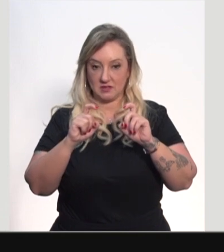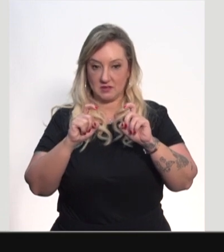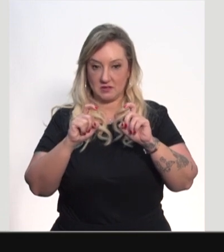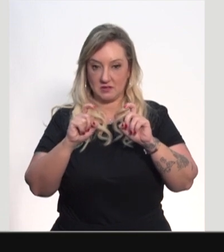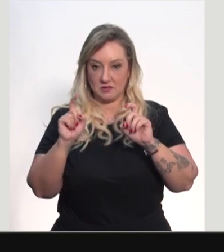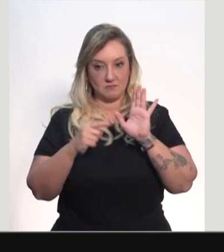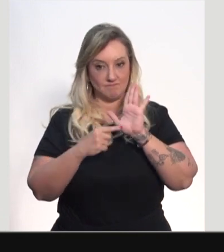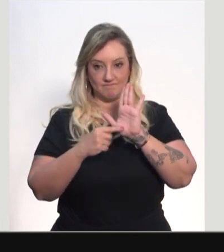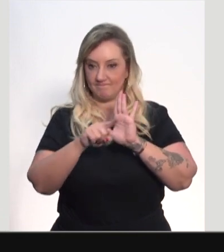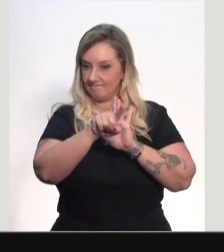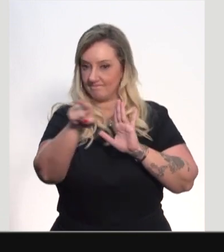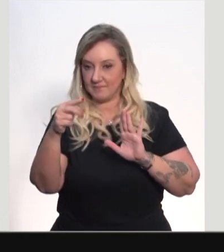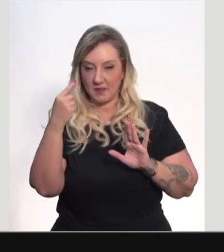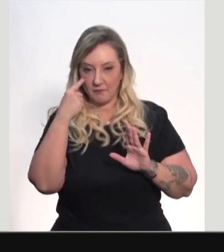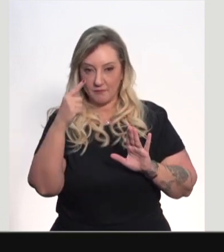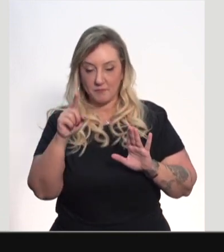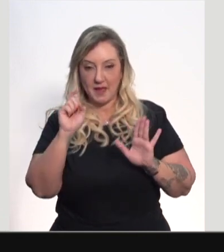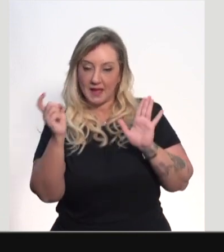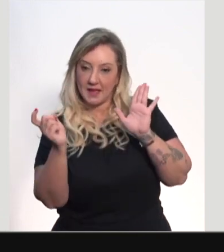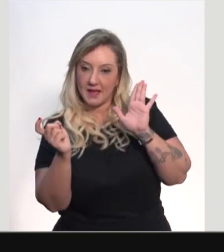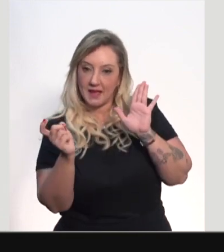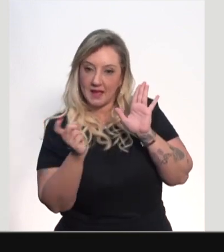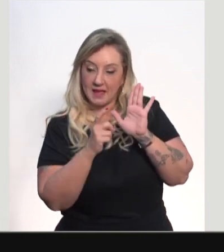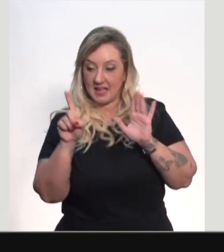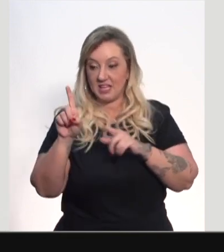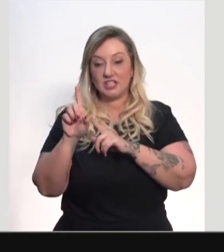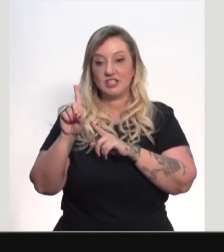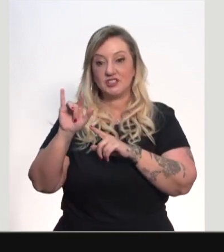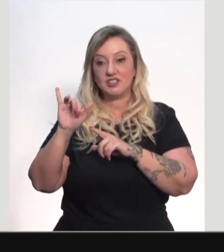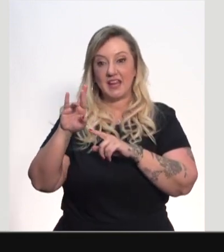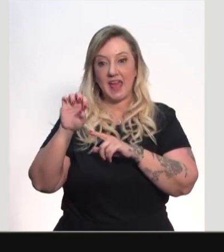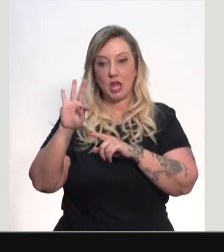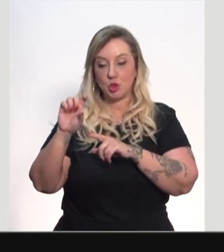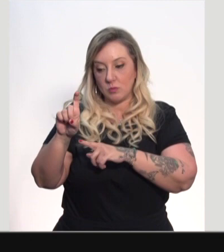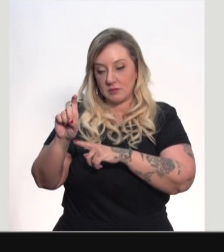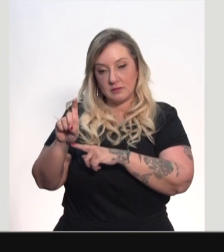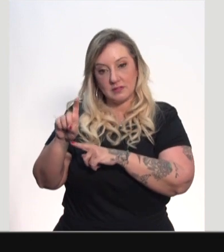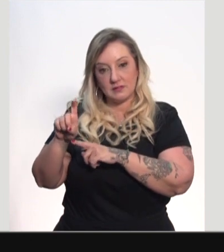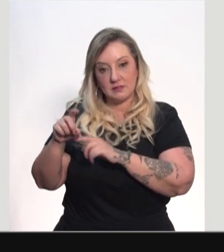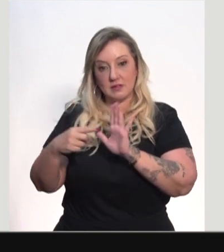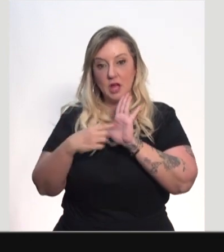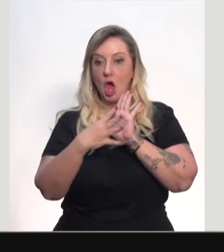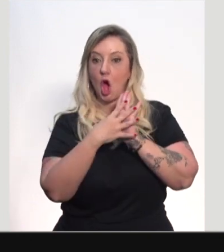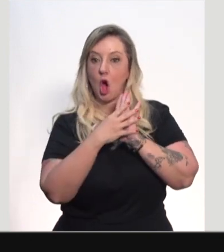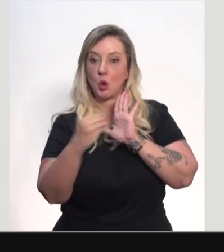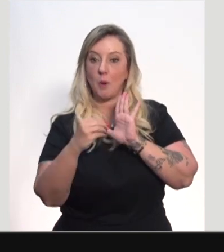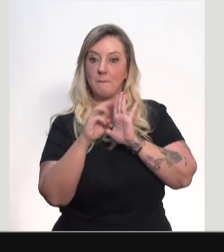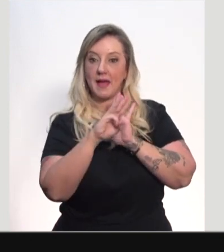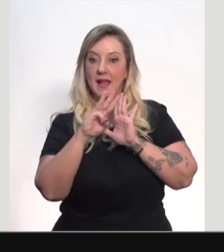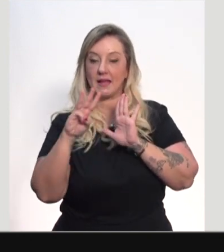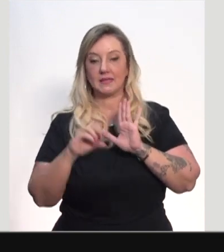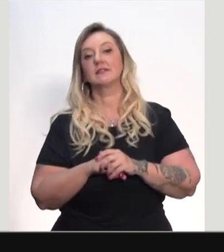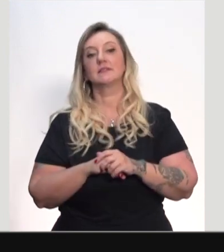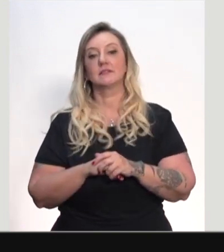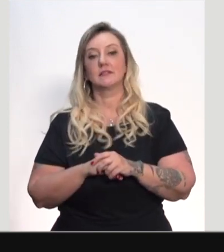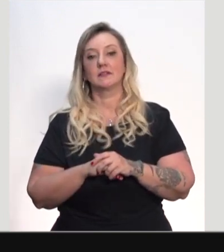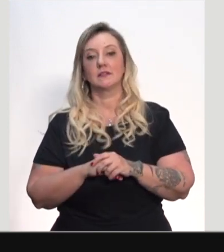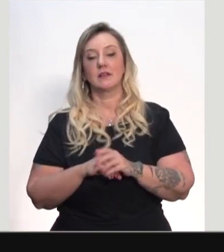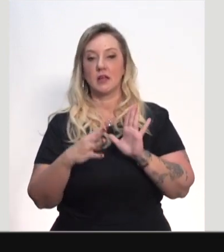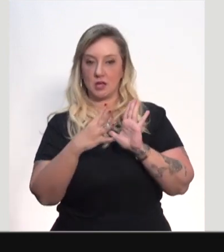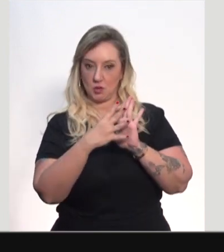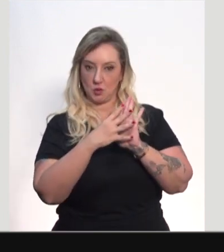abordam alguns assuntos importantes. Porque nesse momento de ATPC, à distância, muito provavelmente